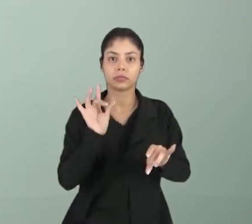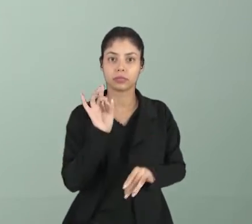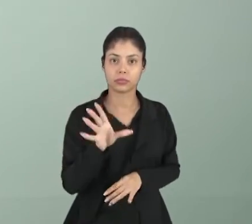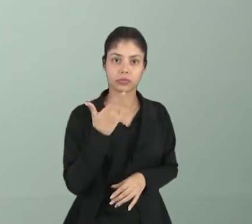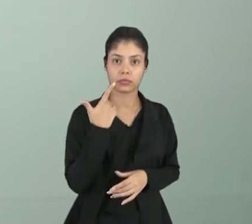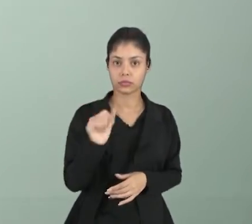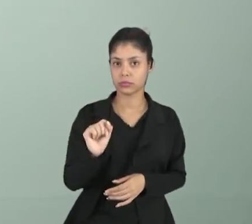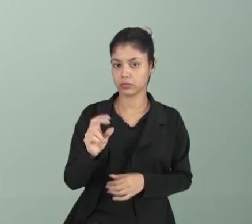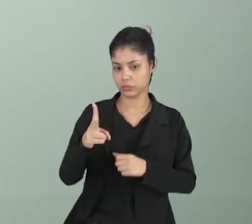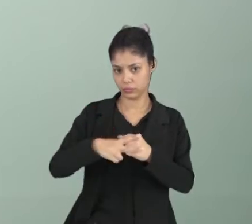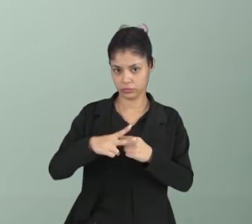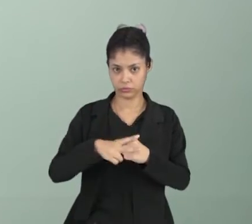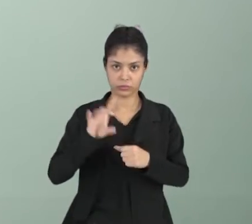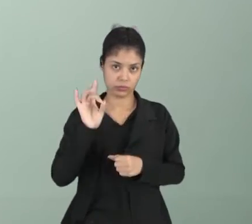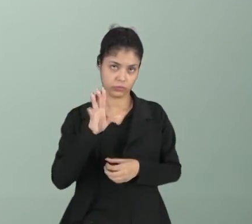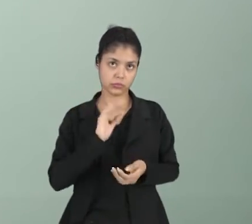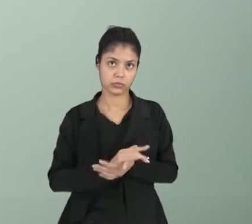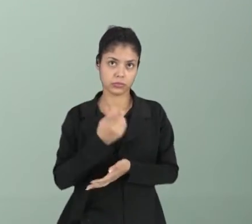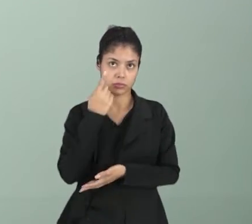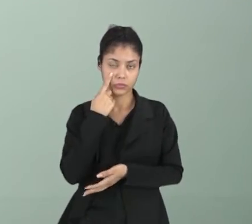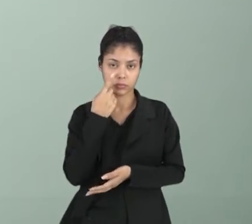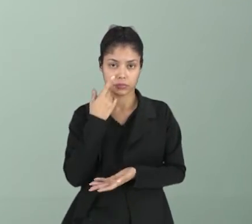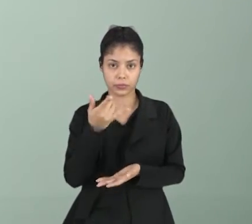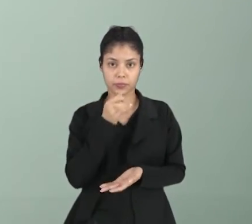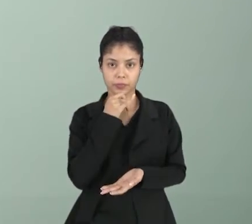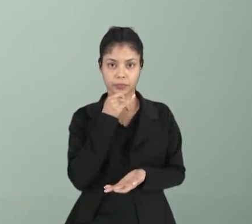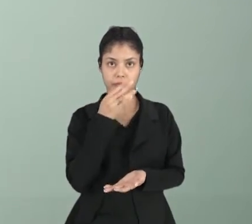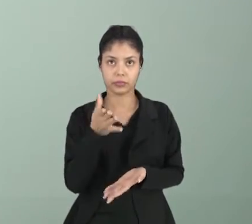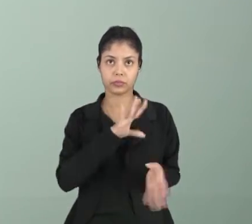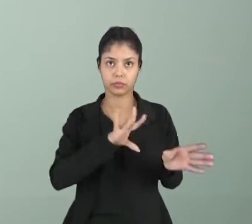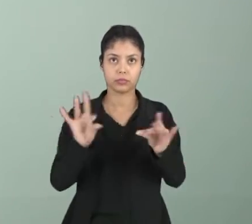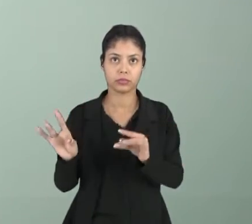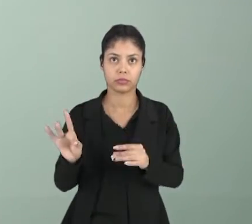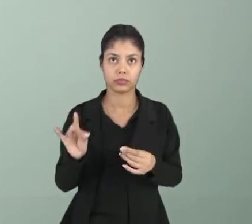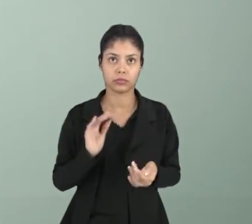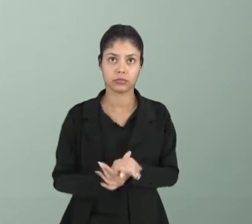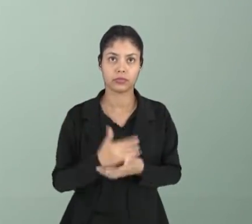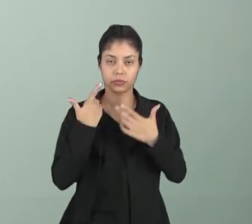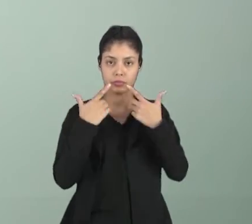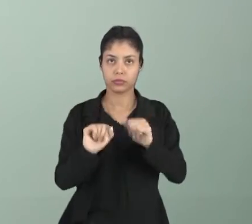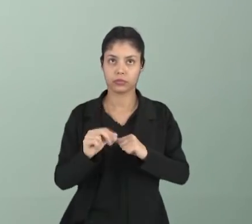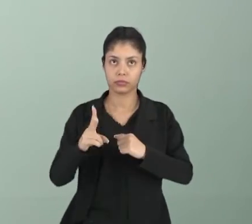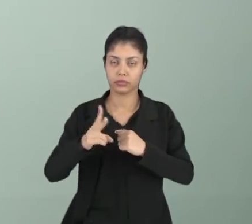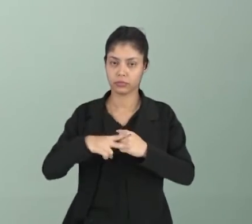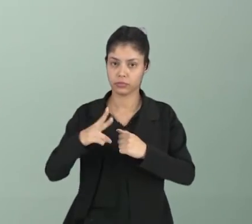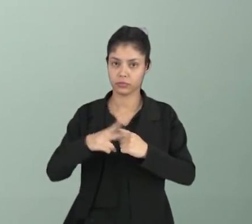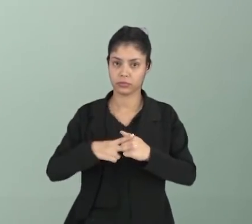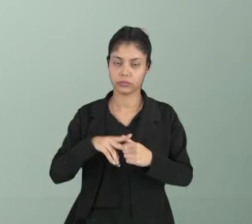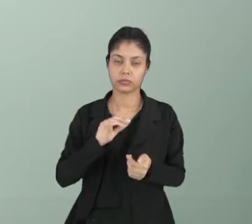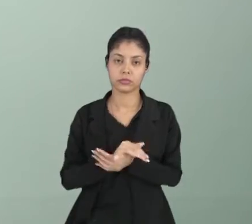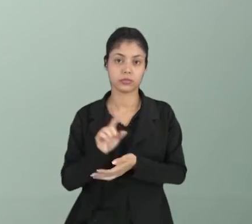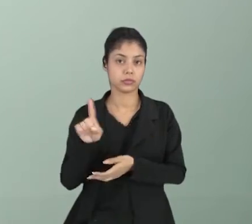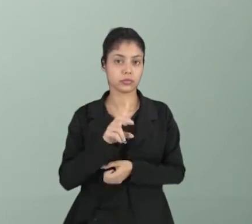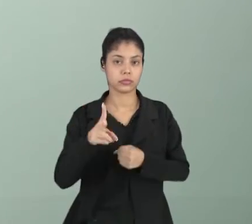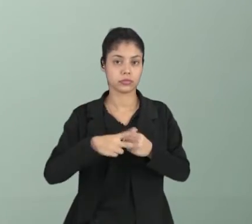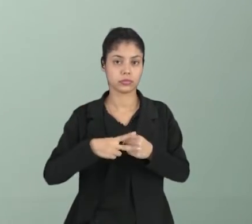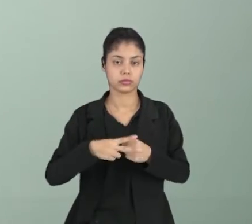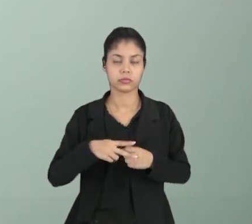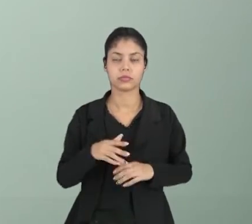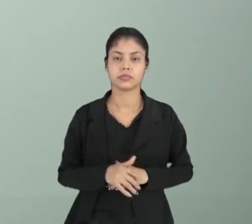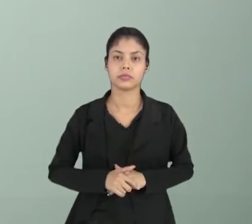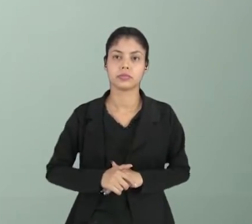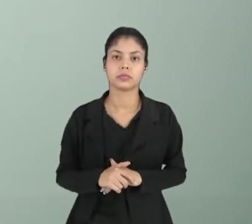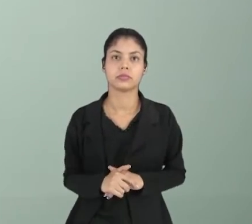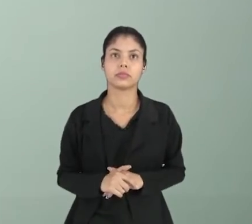com linguagens verbais. Observem até no exemplo que a gente trouxe, tem linguagem verbal e linguagem